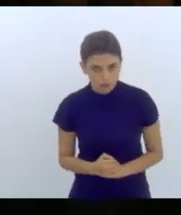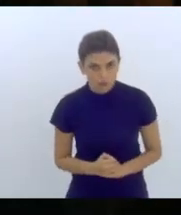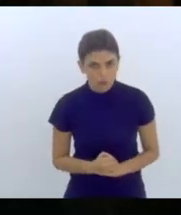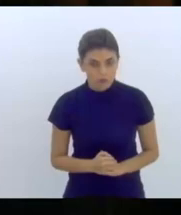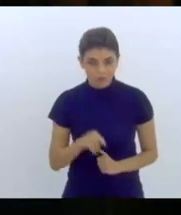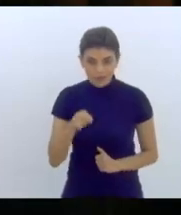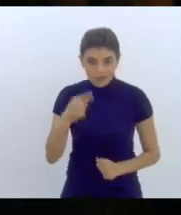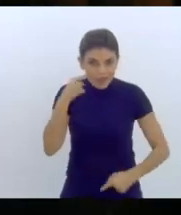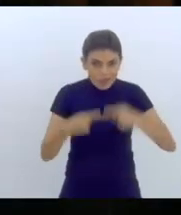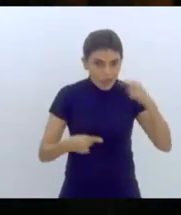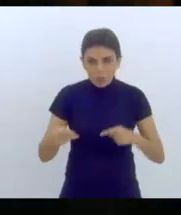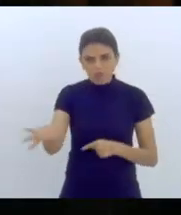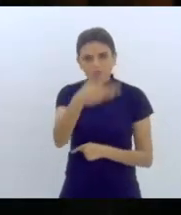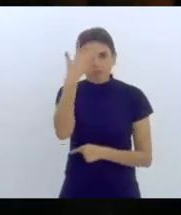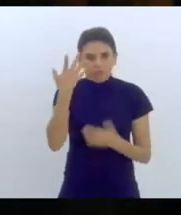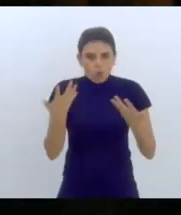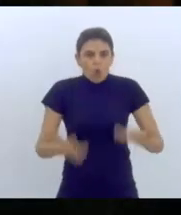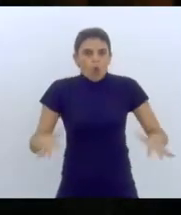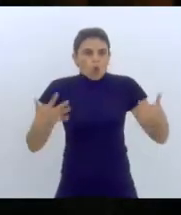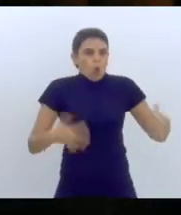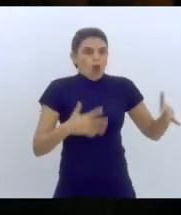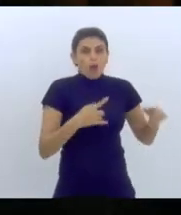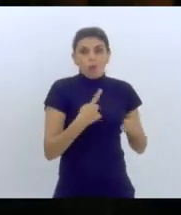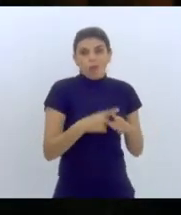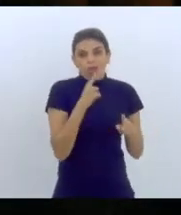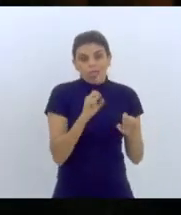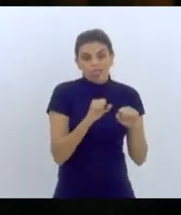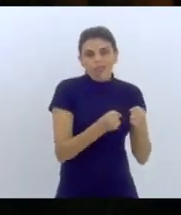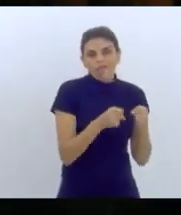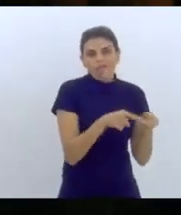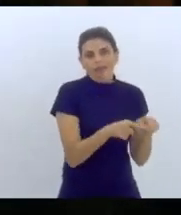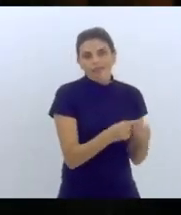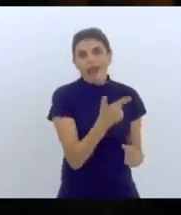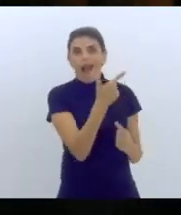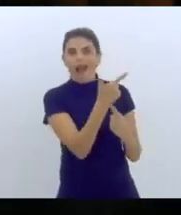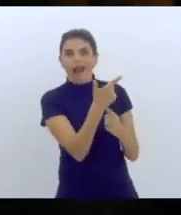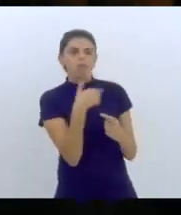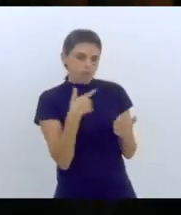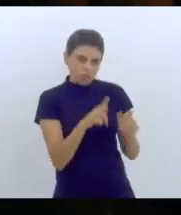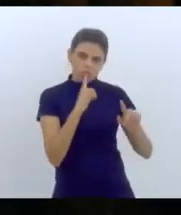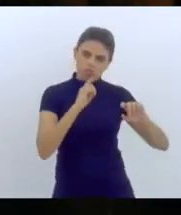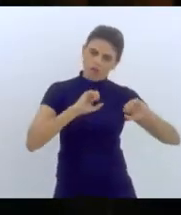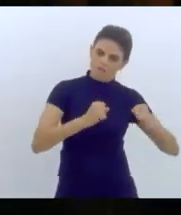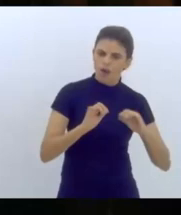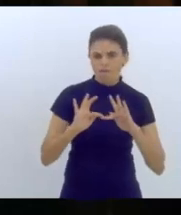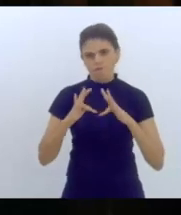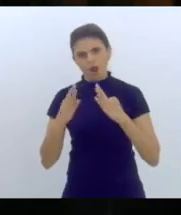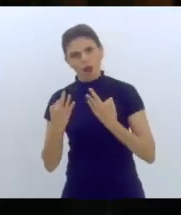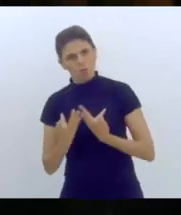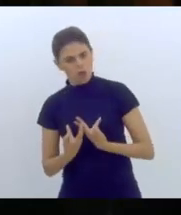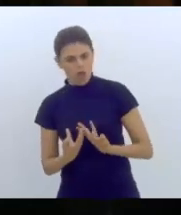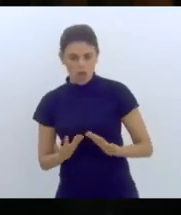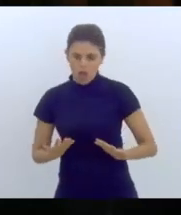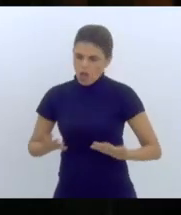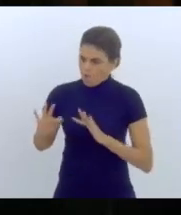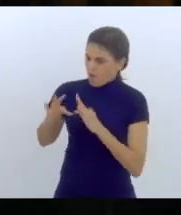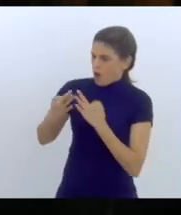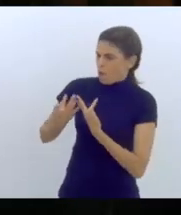debate sério ninguém quer fazer. Sabe por quê? Porque defendem a arma. Porque querem defender a sua família, morar os bons